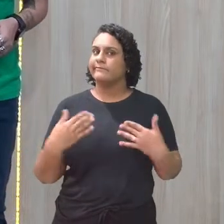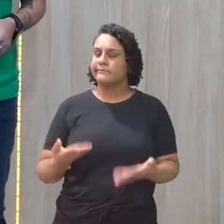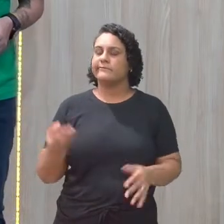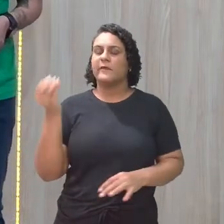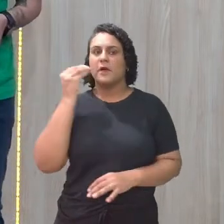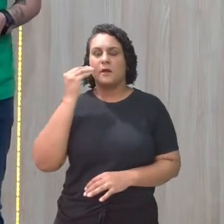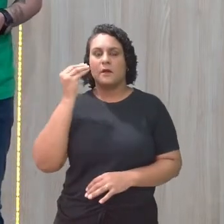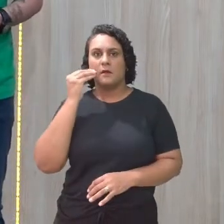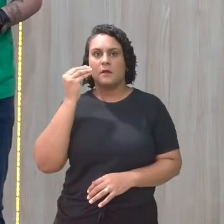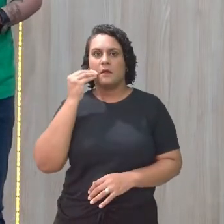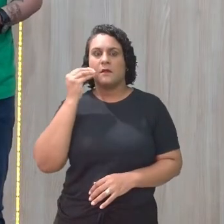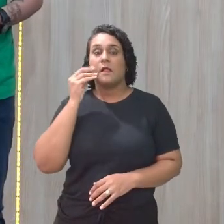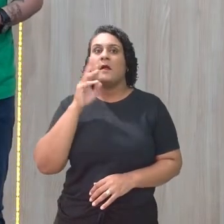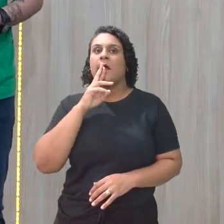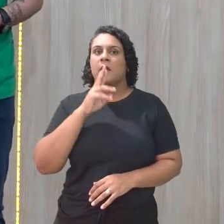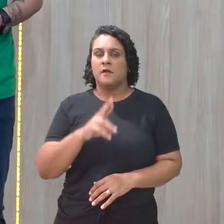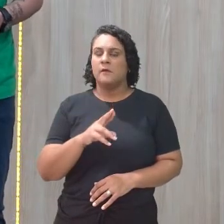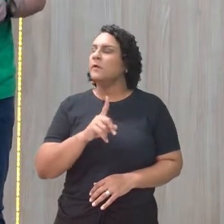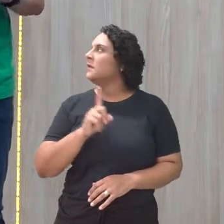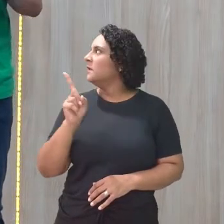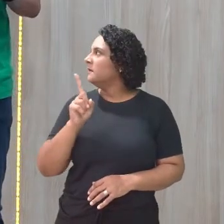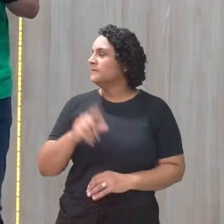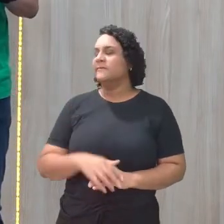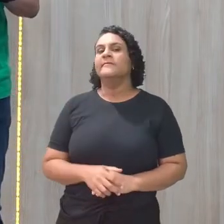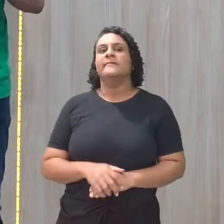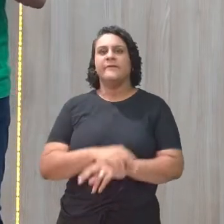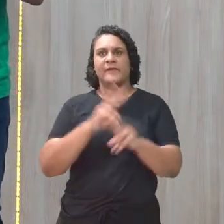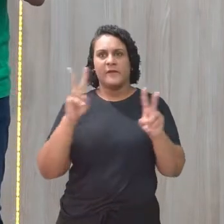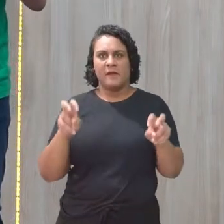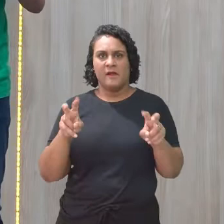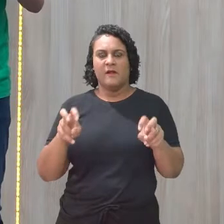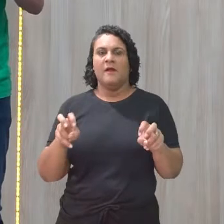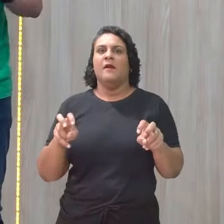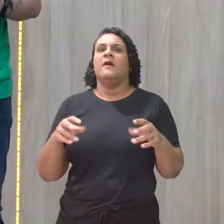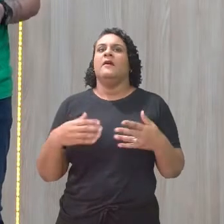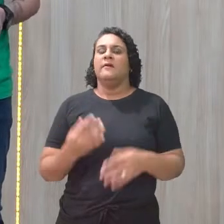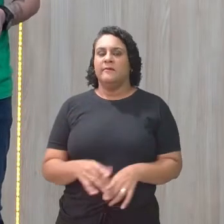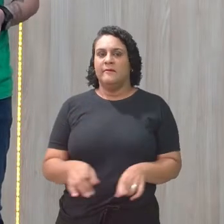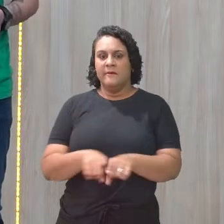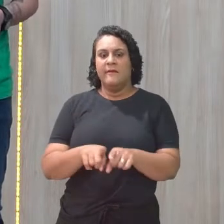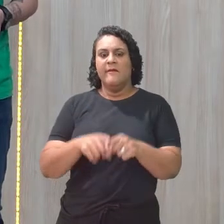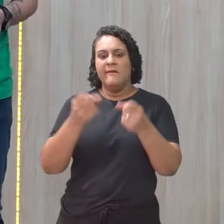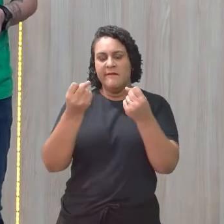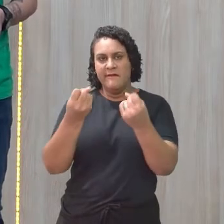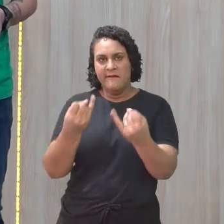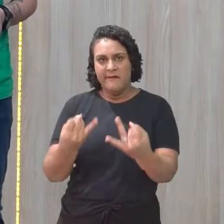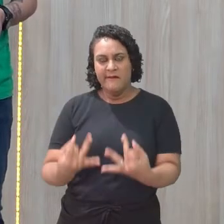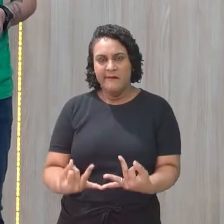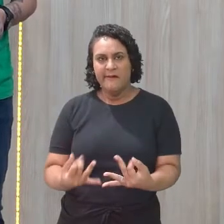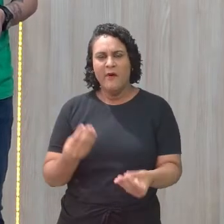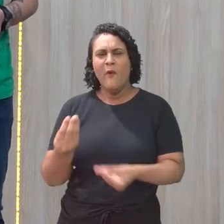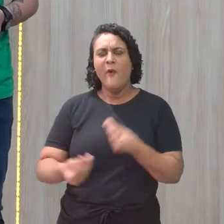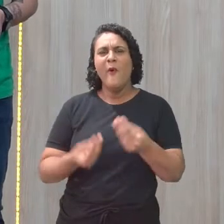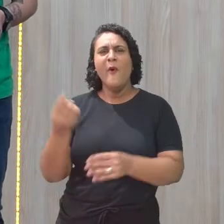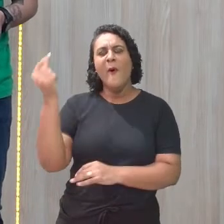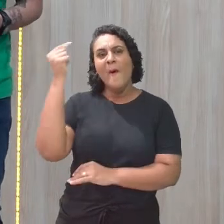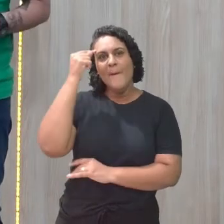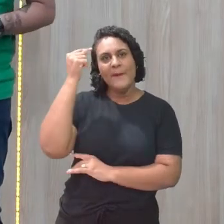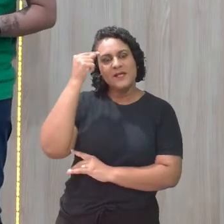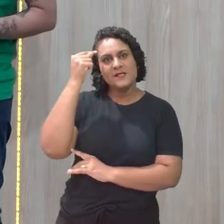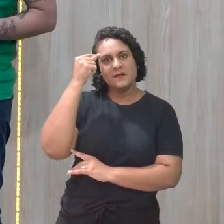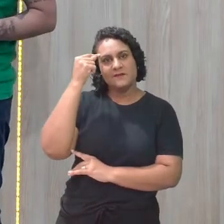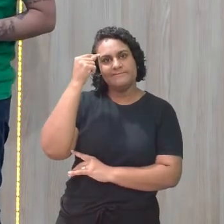tentar fazer isso daí, ok? Então, o tema da aula foi abordado e como é que a gente vai pensar nisso daí, ou